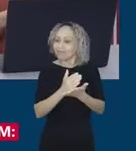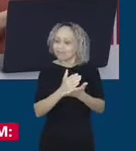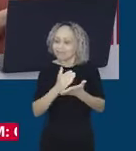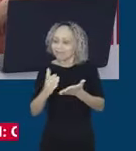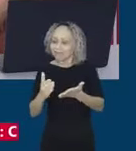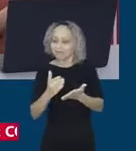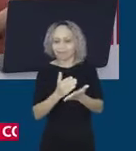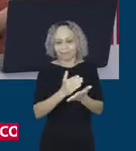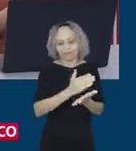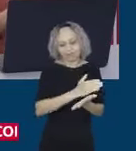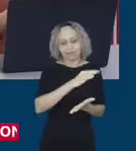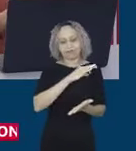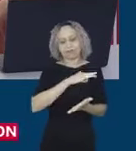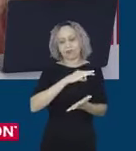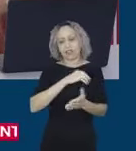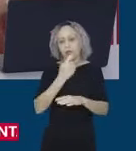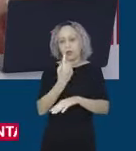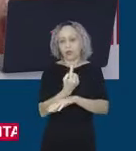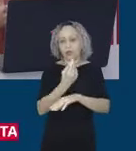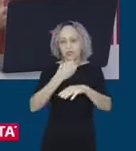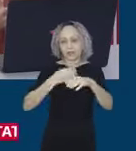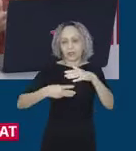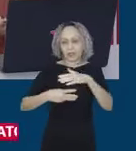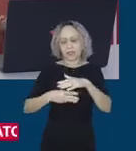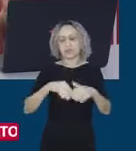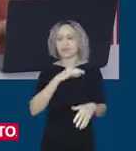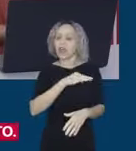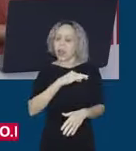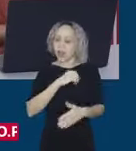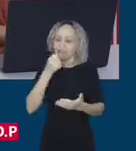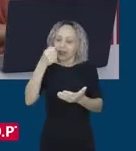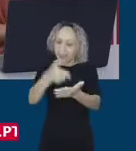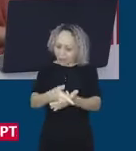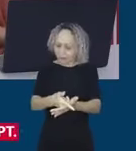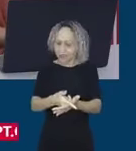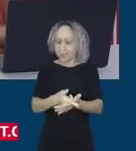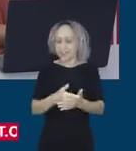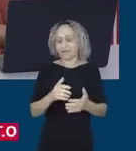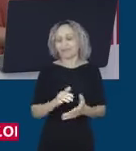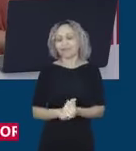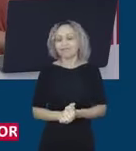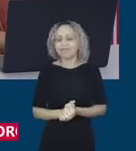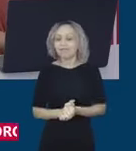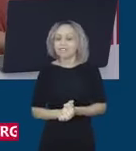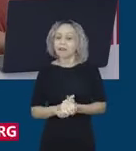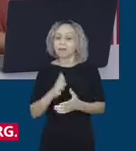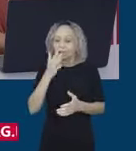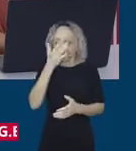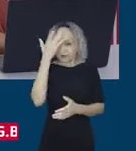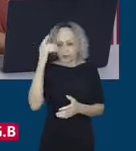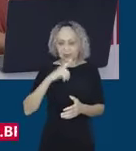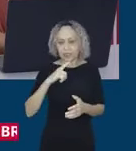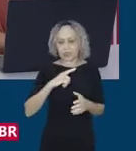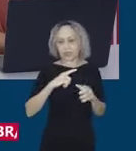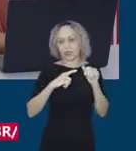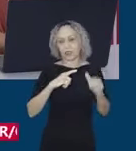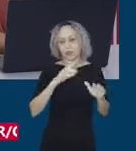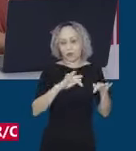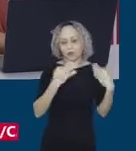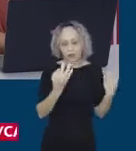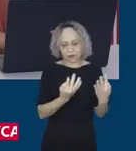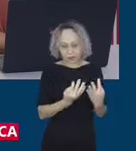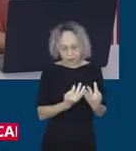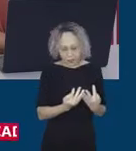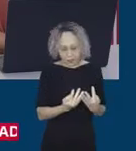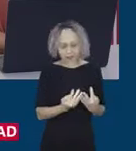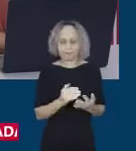governo Lula para os brasileiros e também os impactos que a gente vai sentir no crescimento da economia. Muito bom,